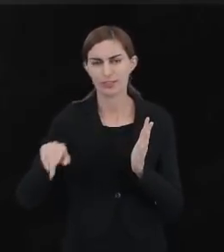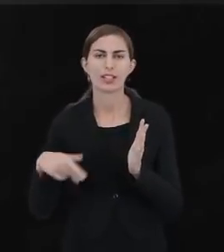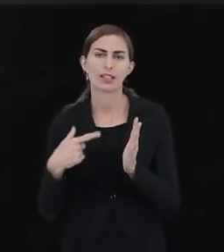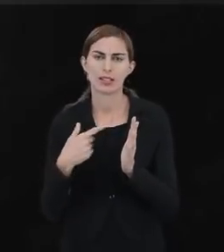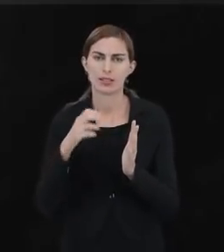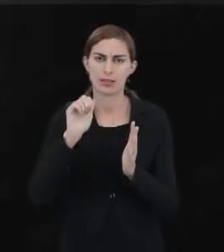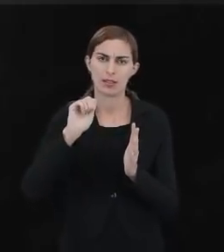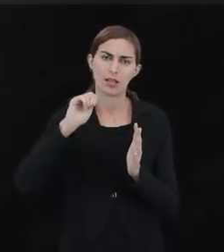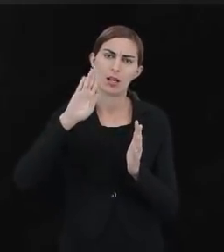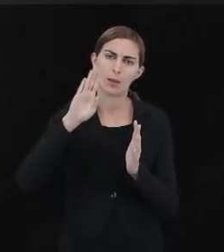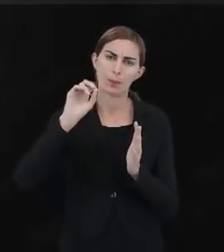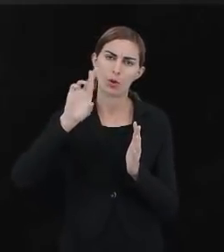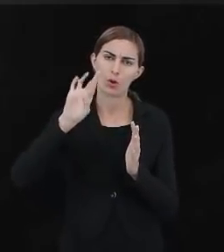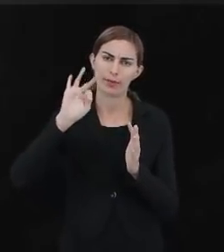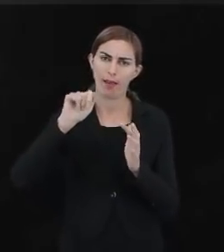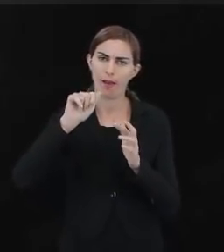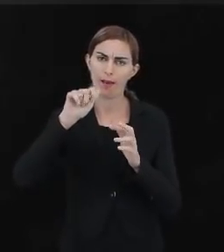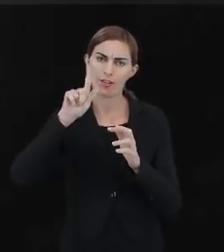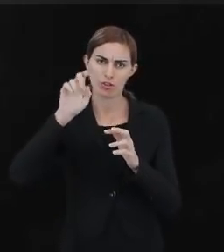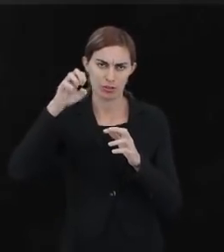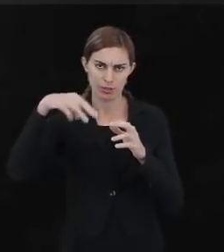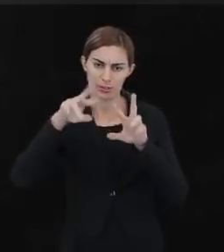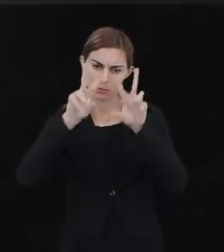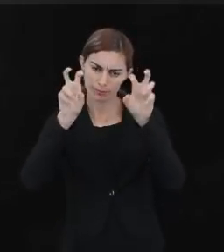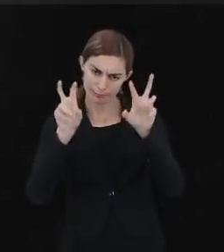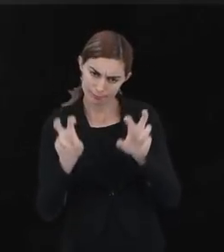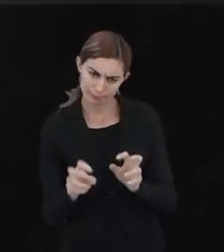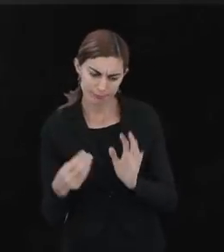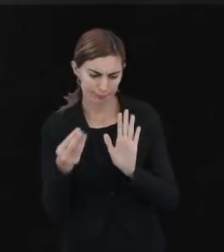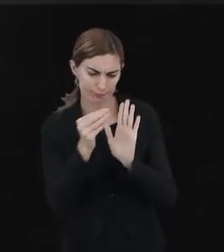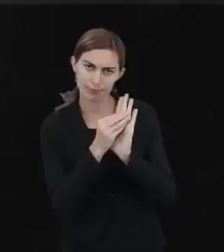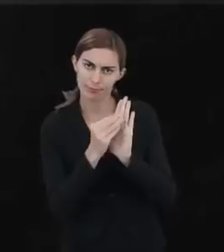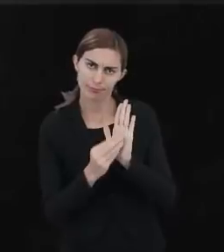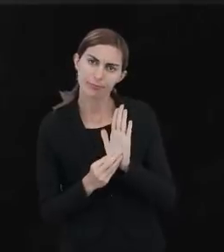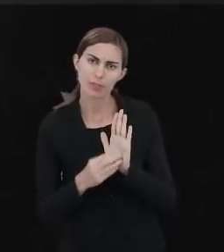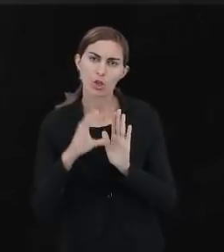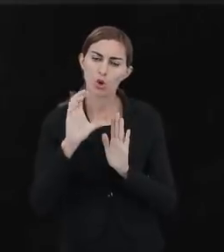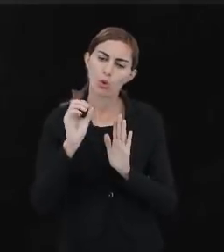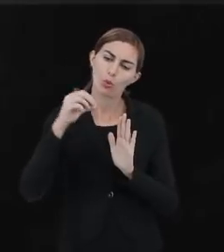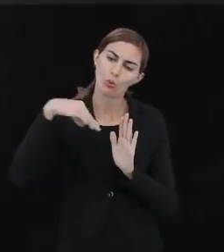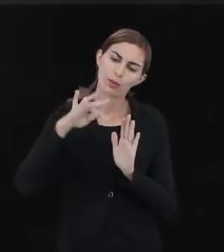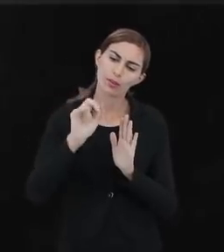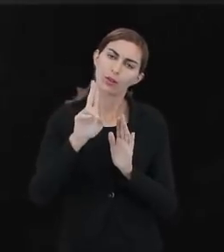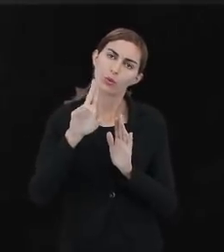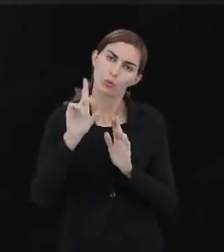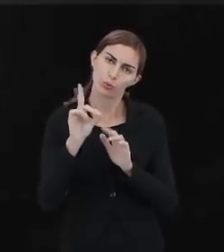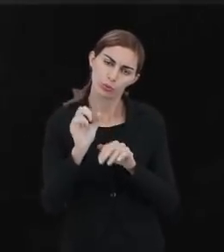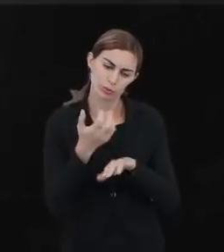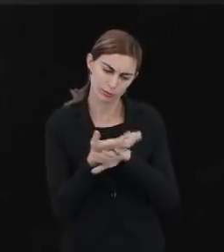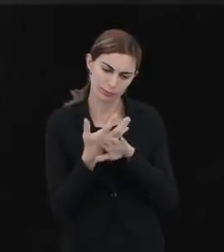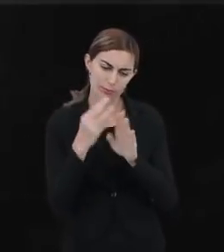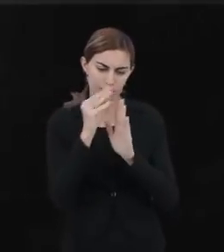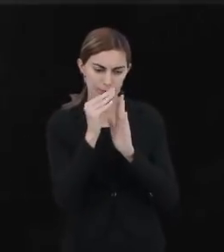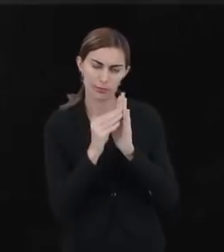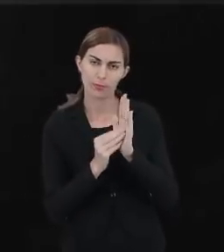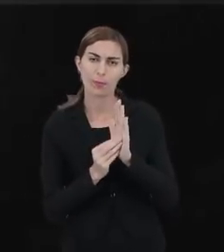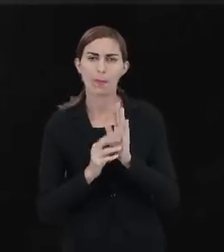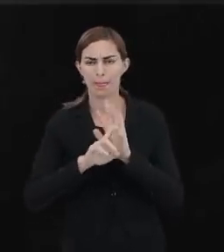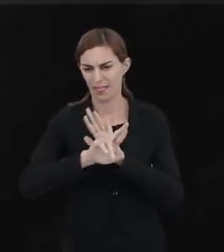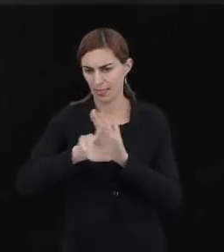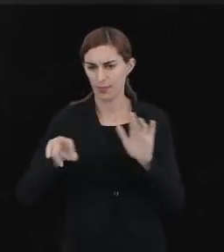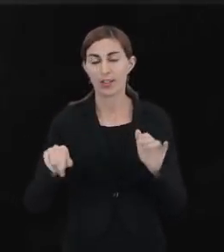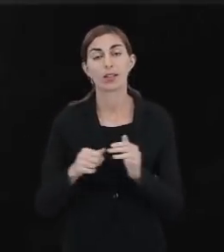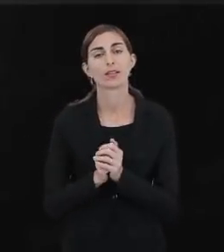abordagens vários conteúdos desenvolvidos por pôr a doutora professora ela está bom